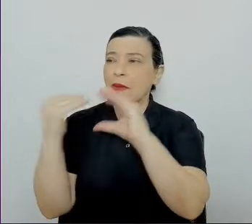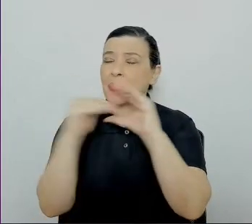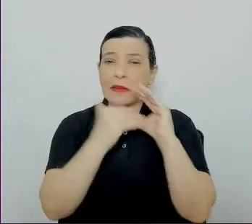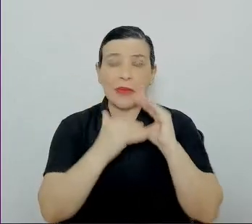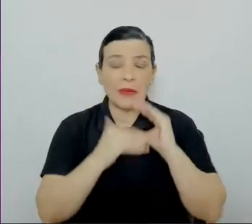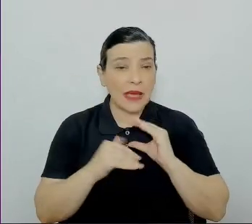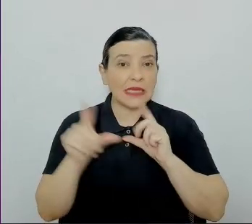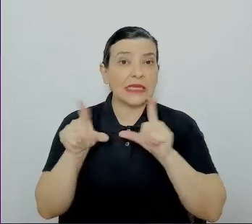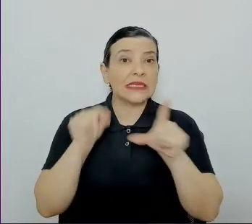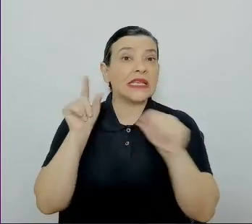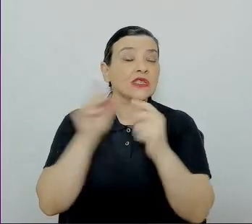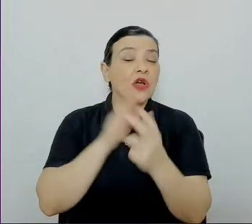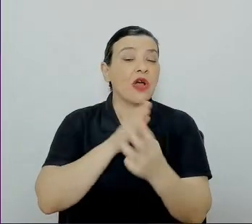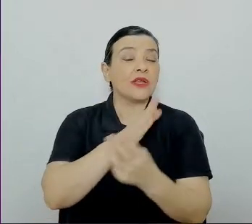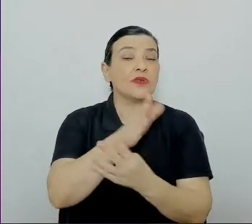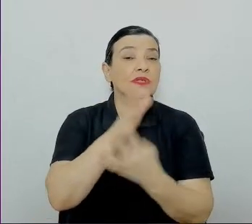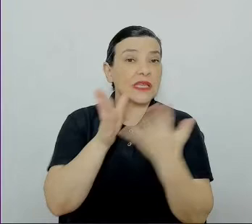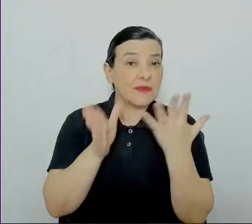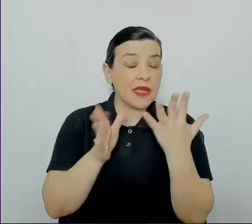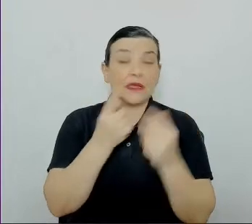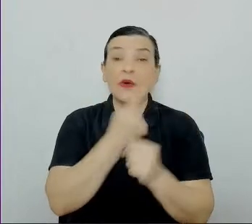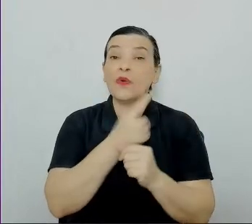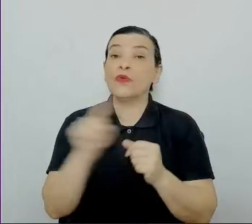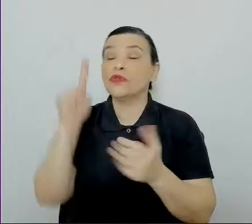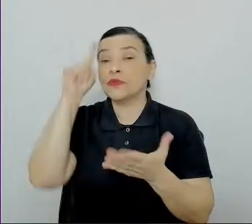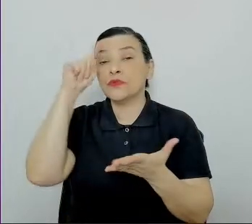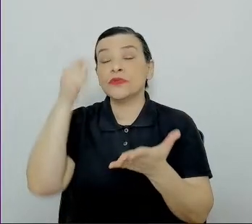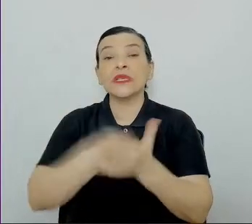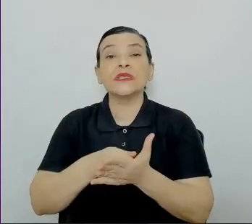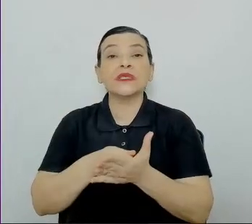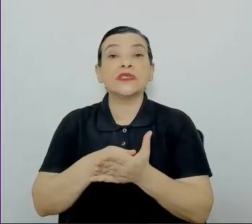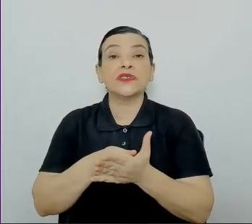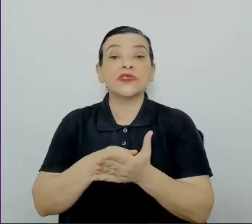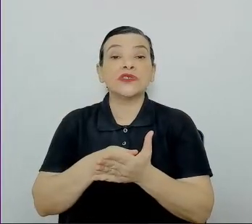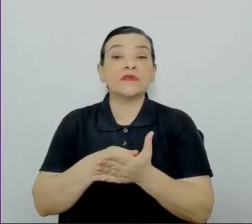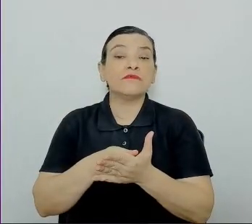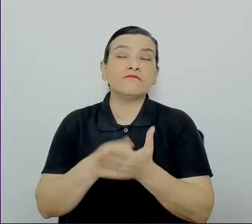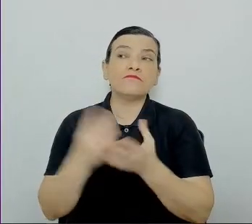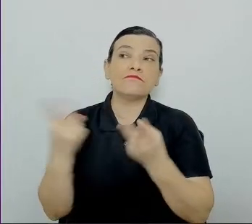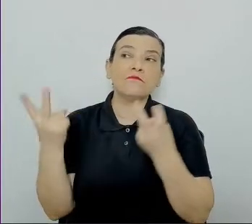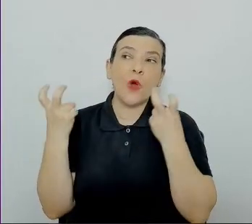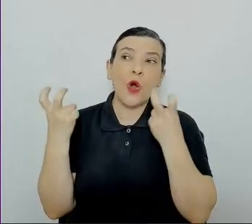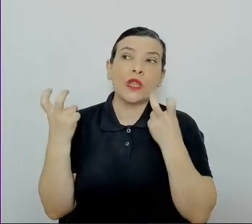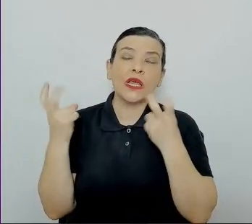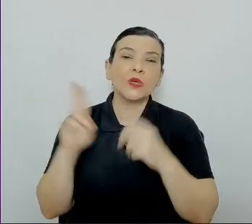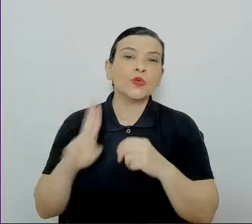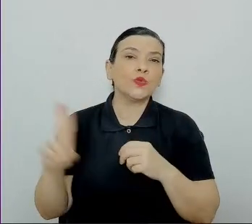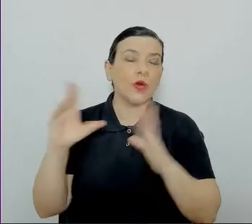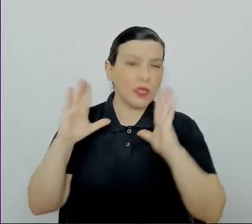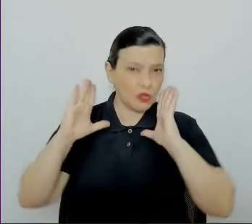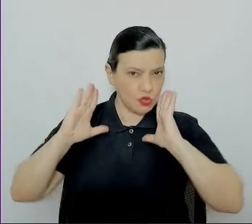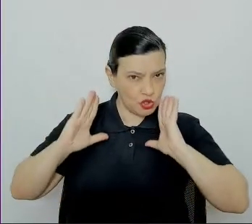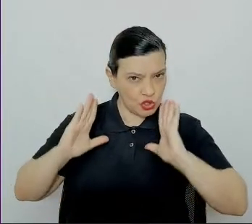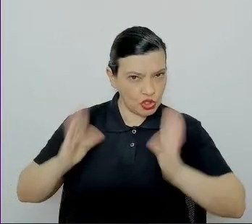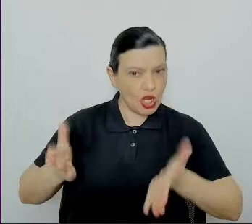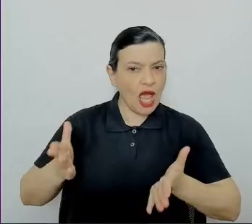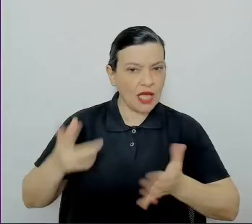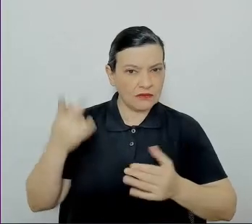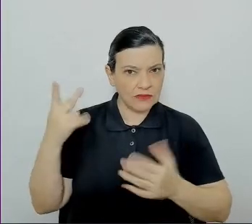segmento e, por último, você define, você olha os usuários que adotaram essa funcionalidade de fato.